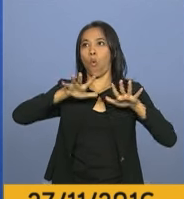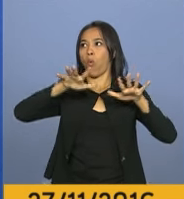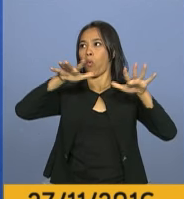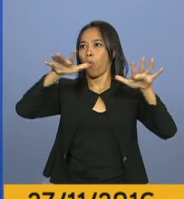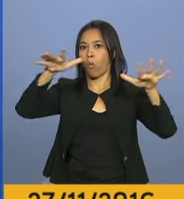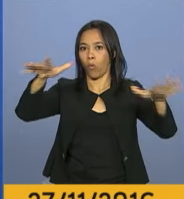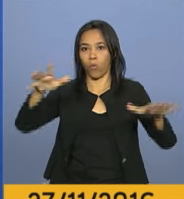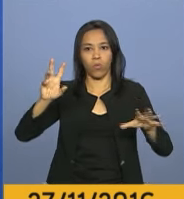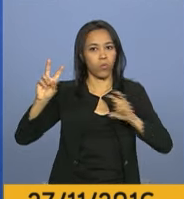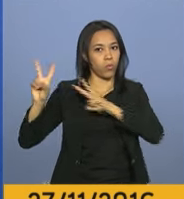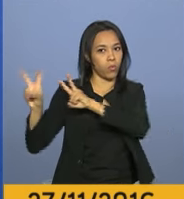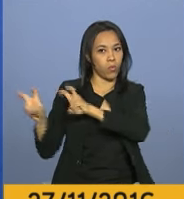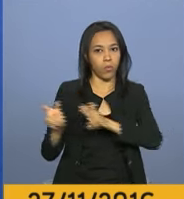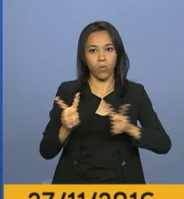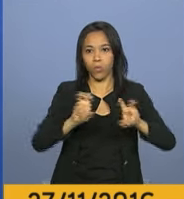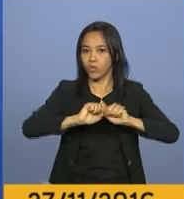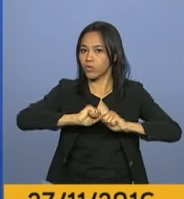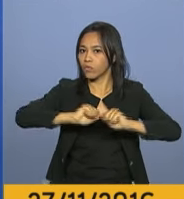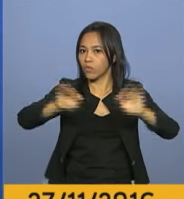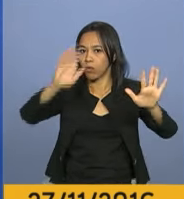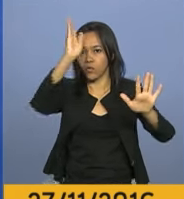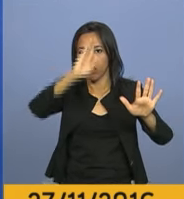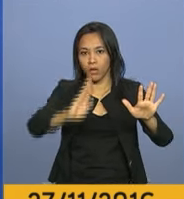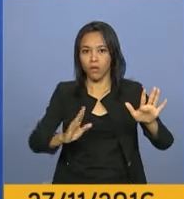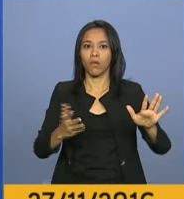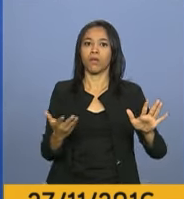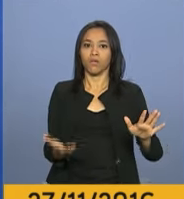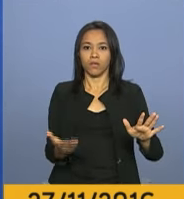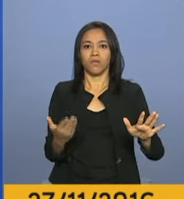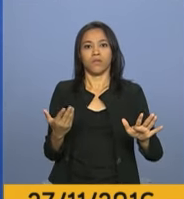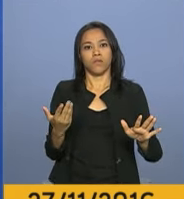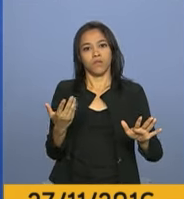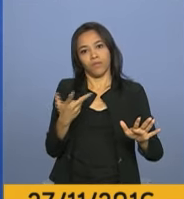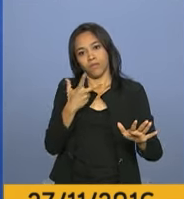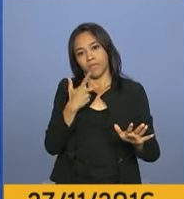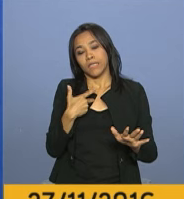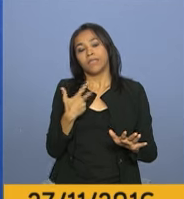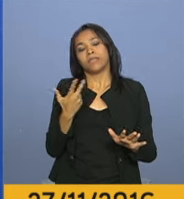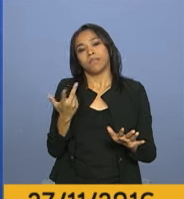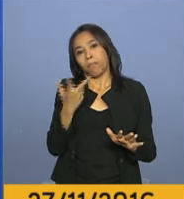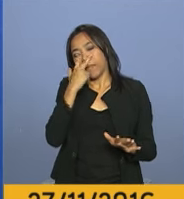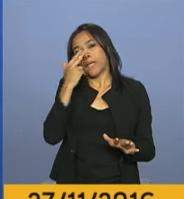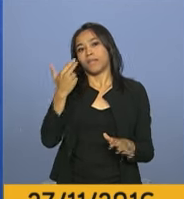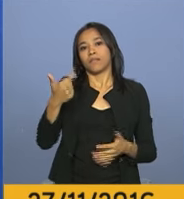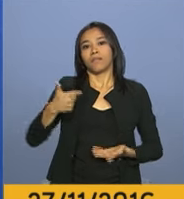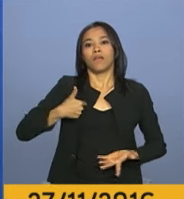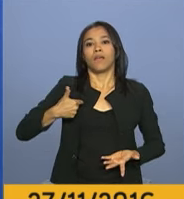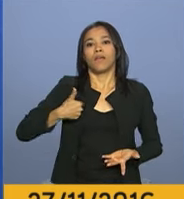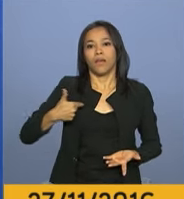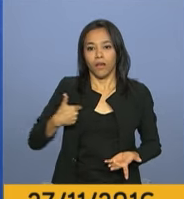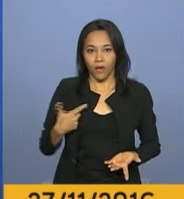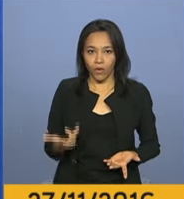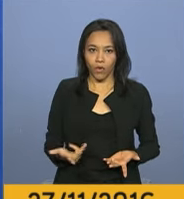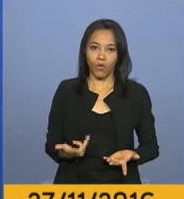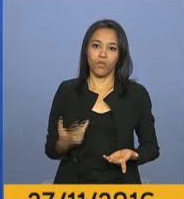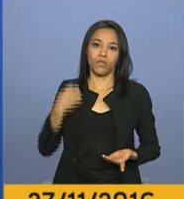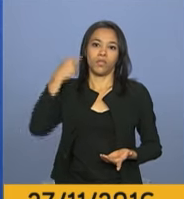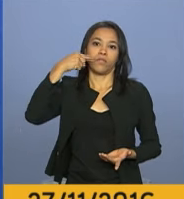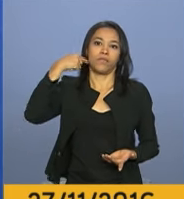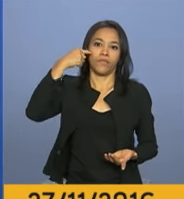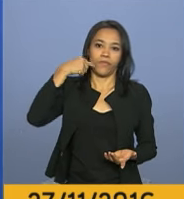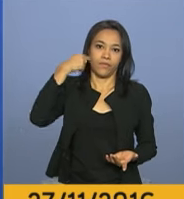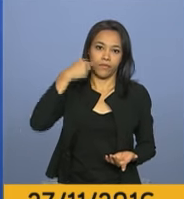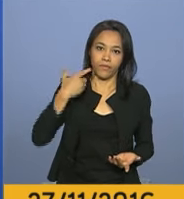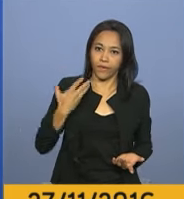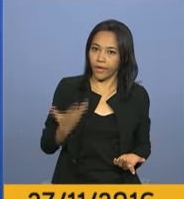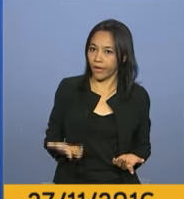extraordinária, porque colocou, se me permite a expressão livre, no meu colo, né? Como se eu fosse o advogado de